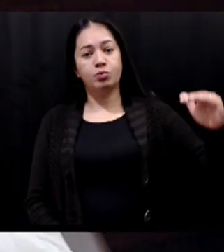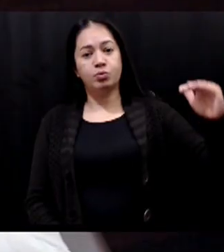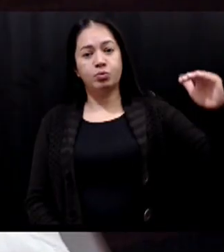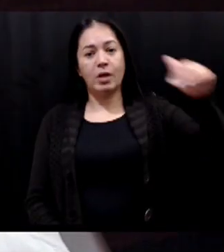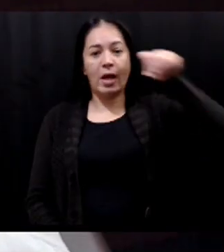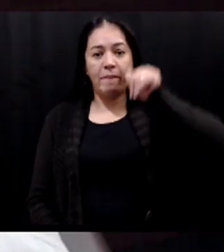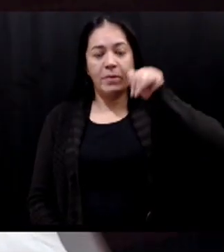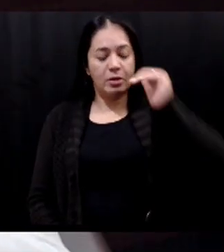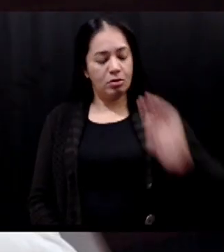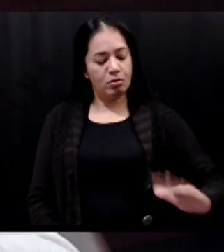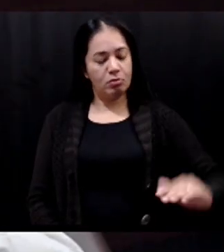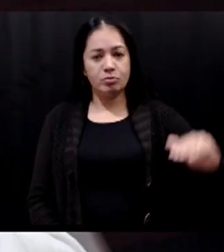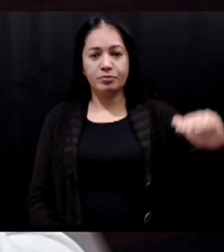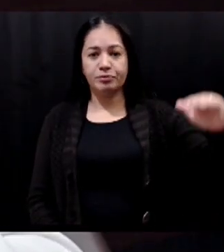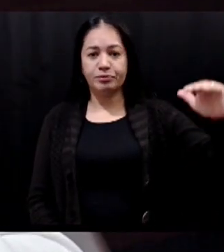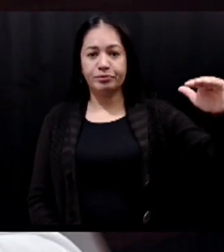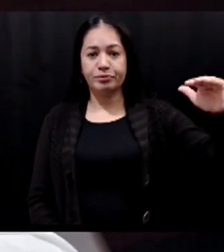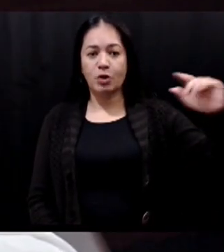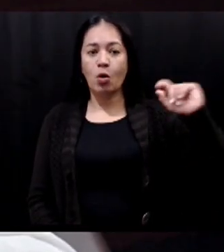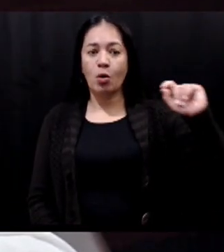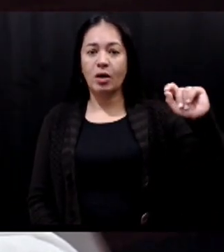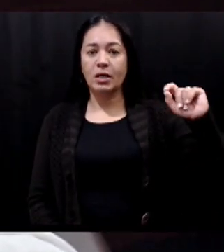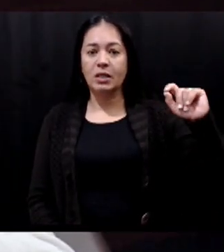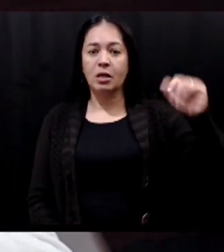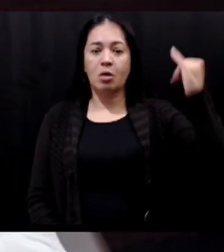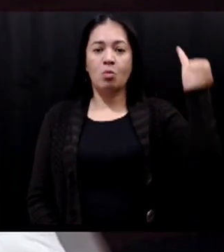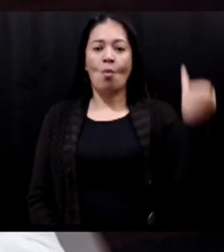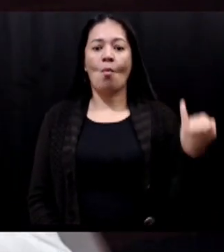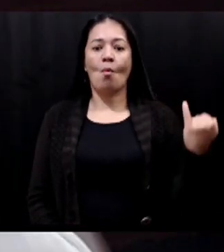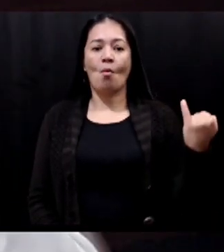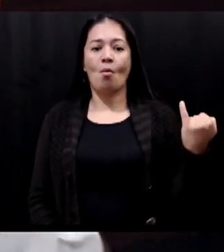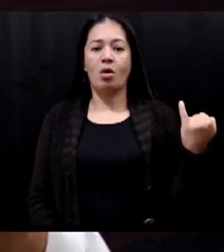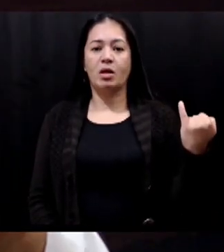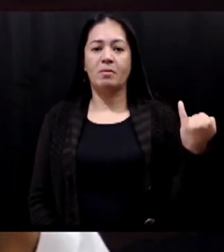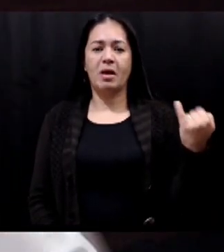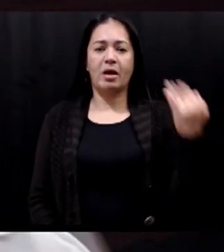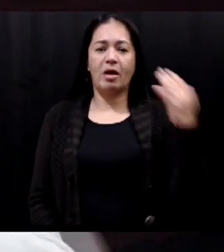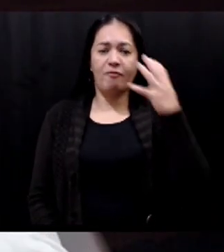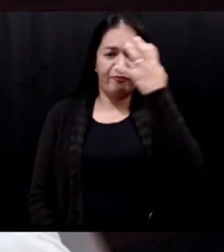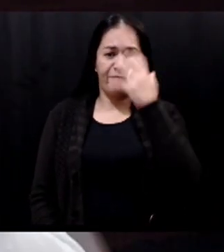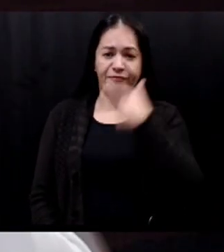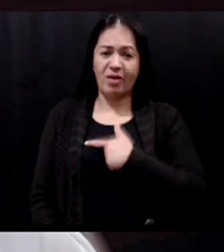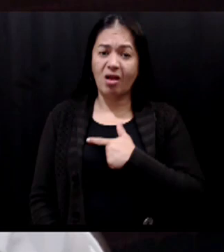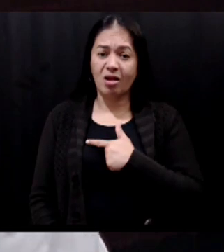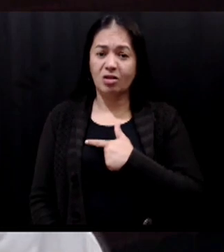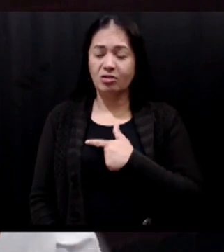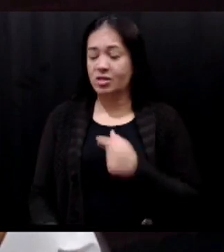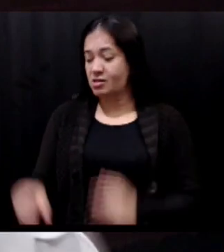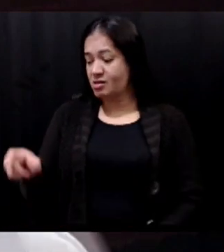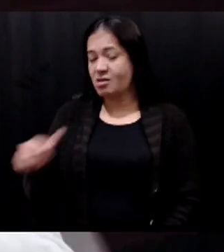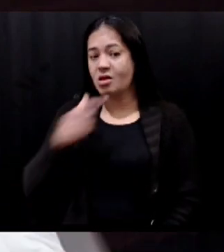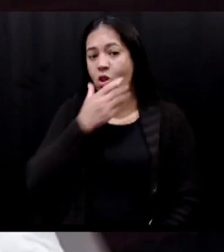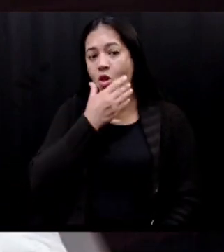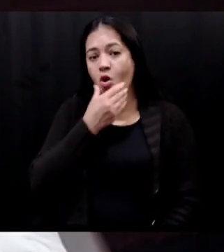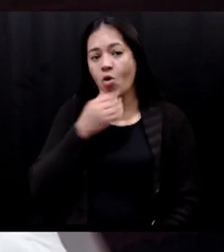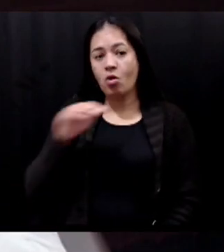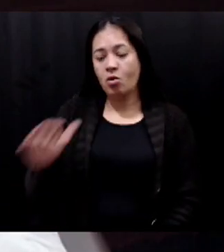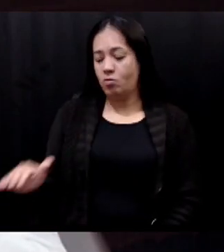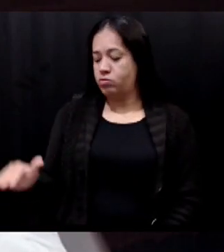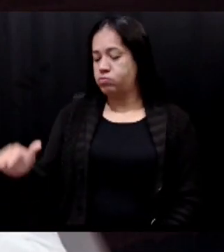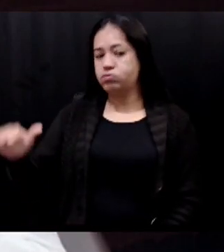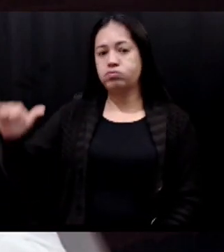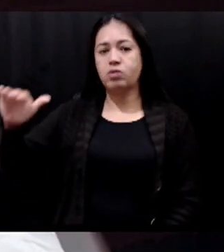que ser magra não é ser aceita, né? E o menino cresce com a ideia de